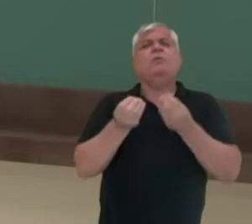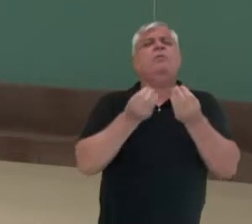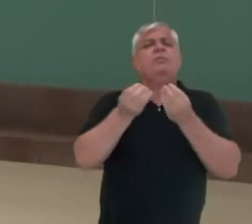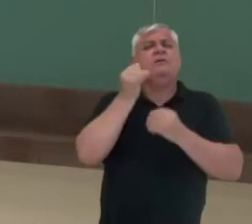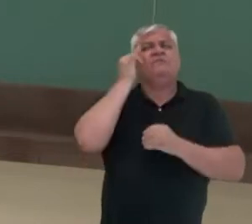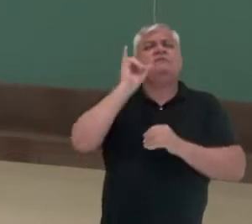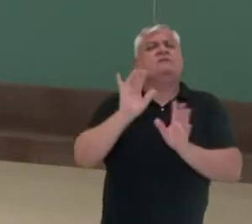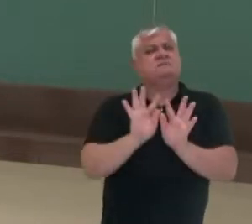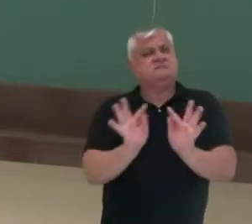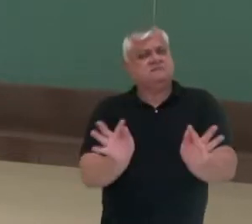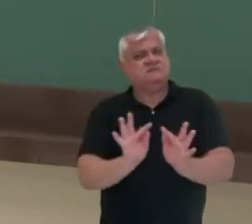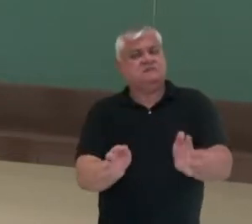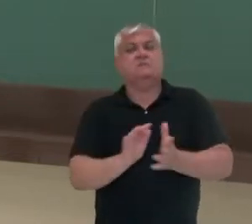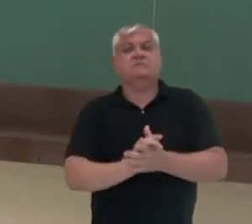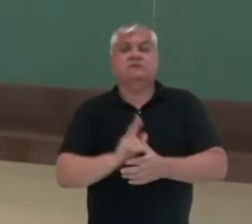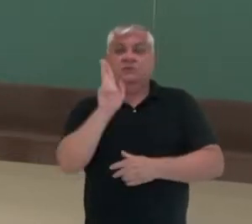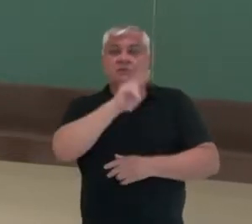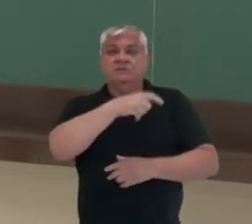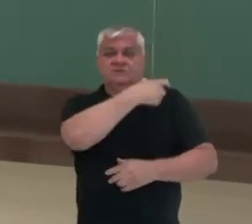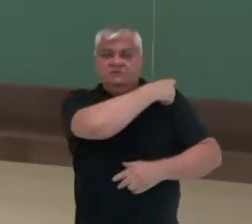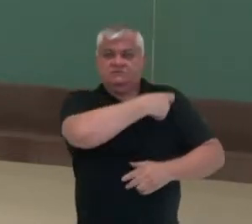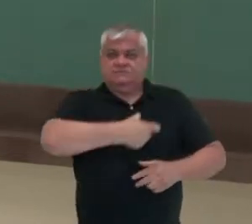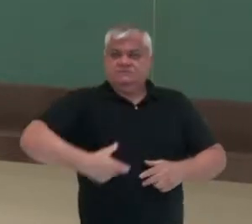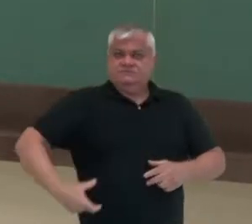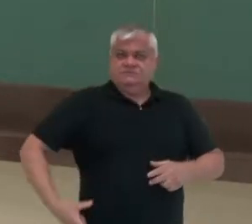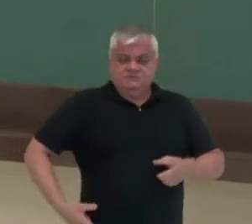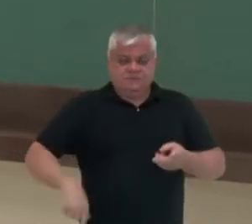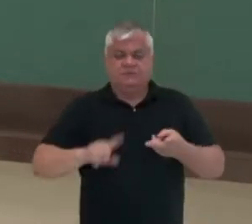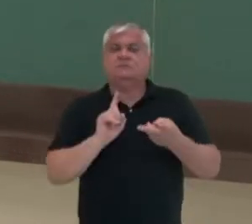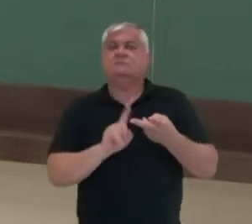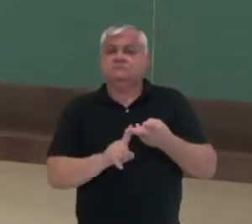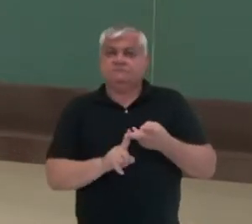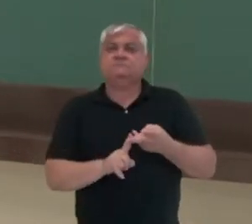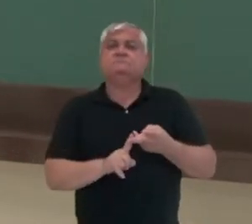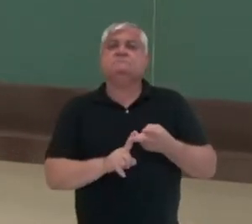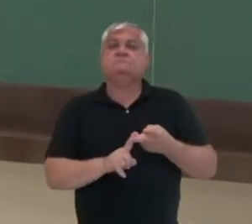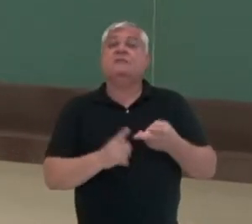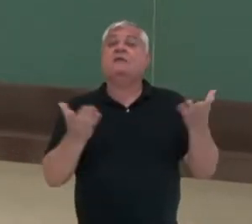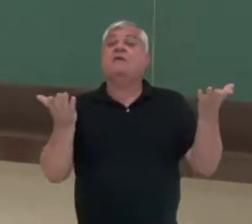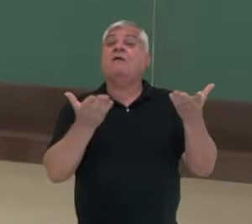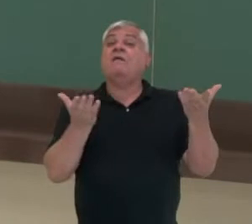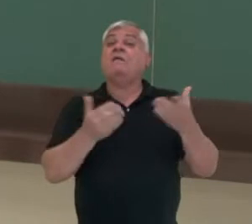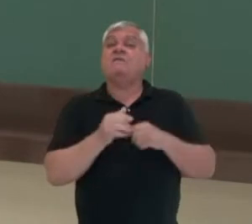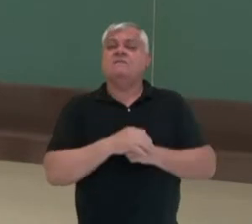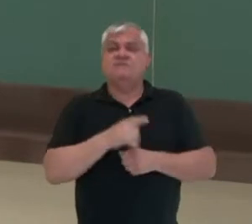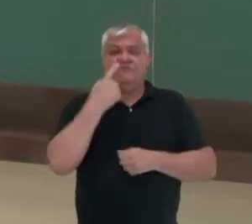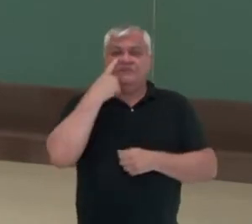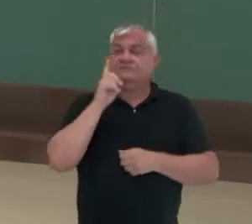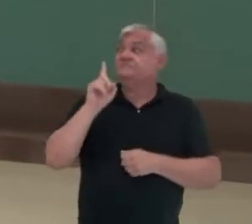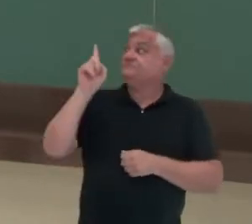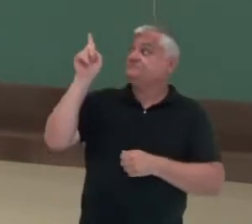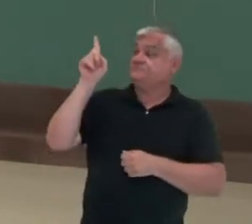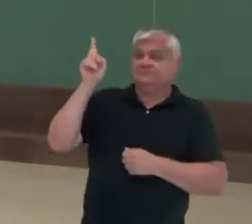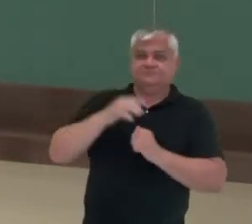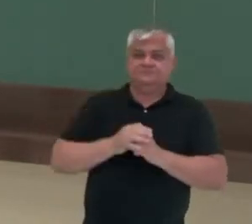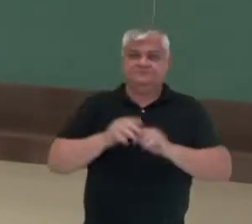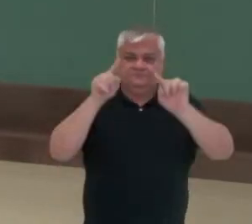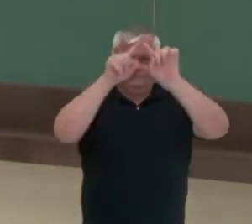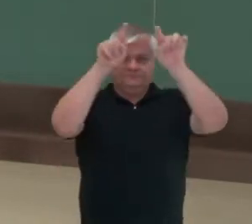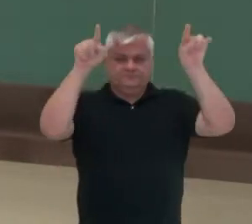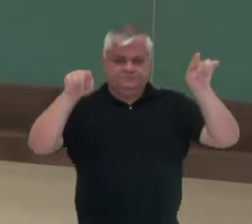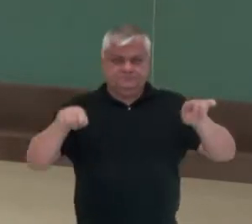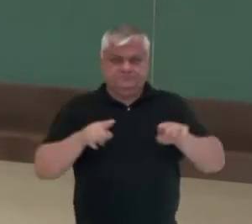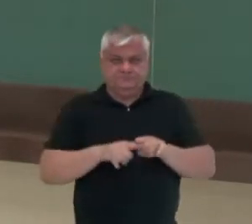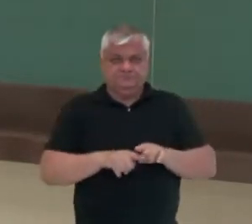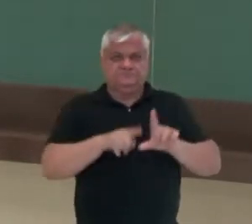tá? Como a utilização do cinto de segurança, tá? Agora eu quero que vocês vejam esse gráfico aqui comigo, olha só. Então